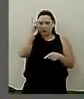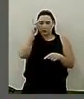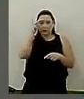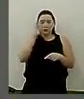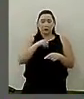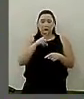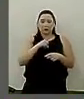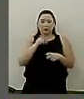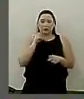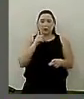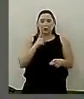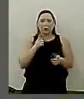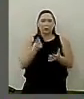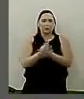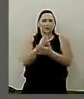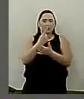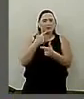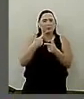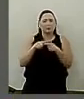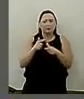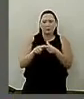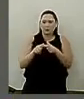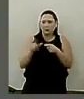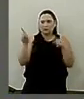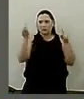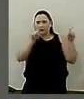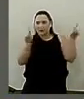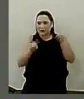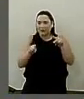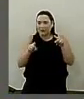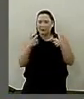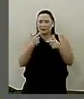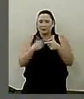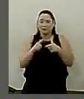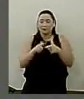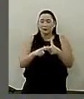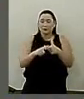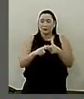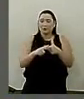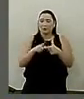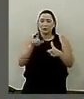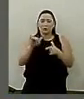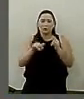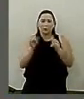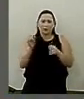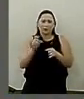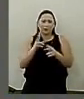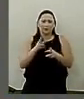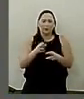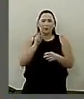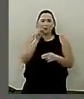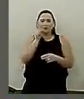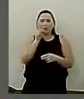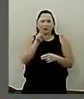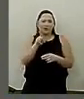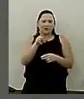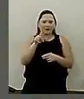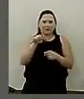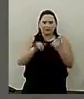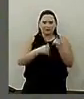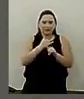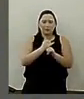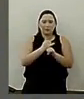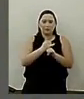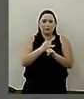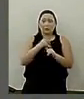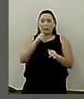aparecem aquelas trovoadas e, como diz uma piadinha da internet, quando começa a repangalejar para